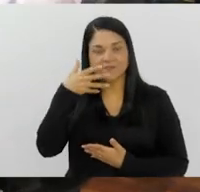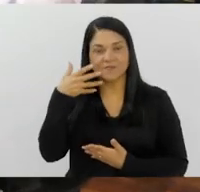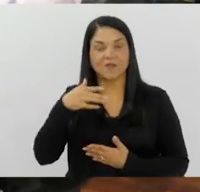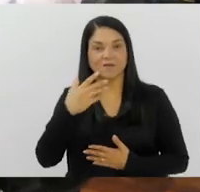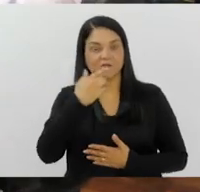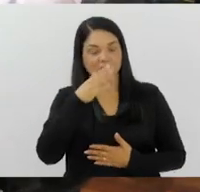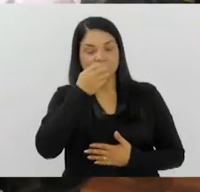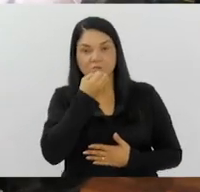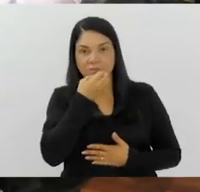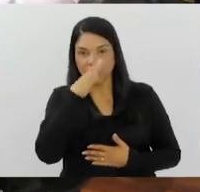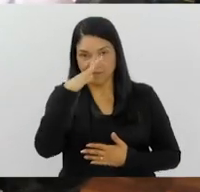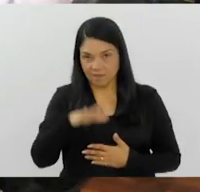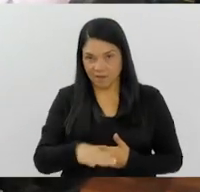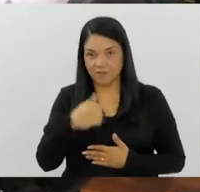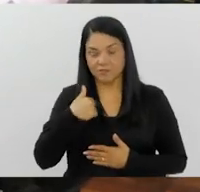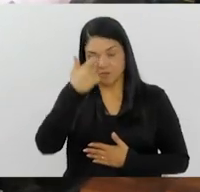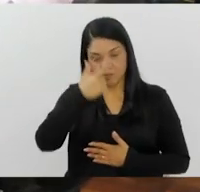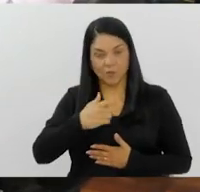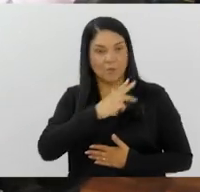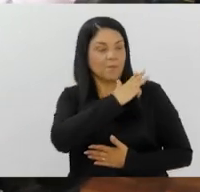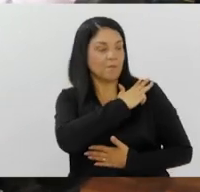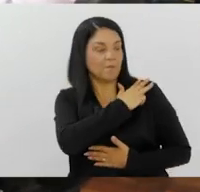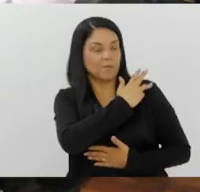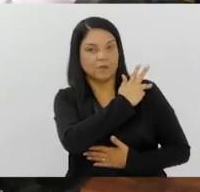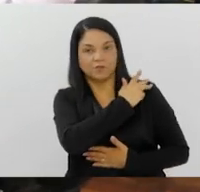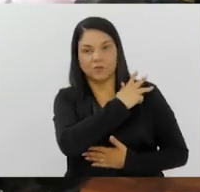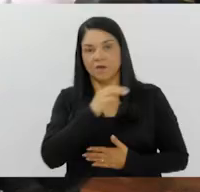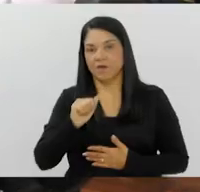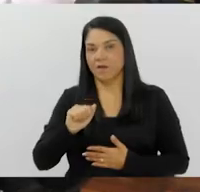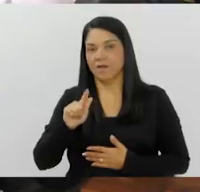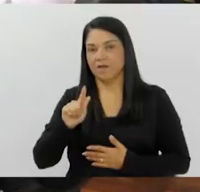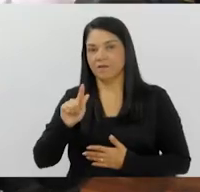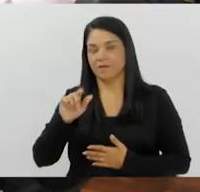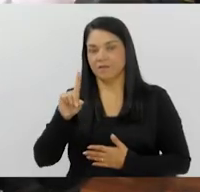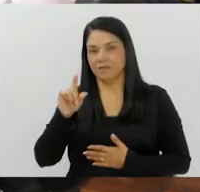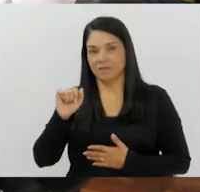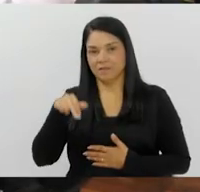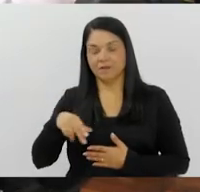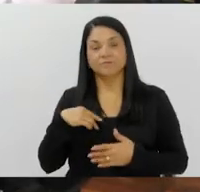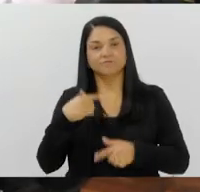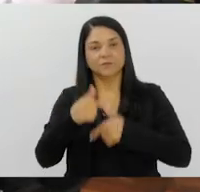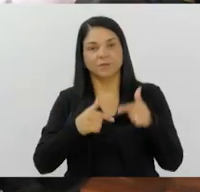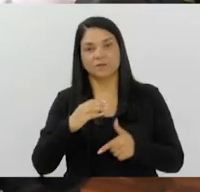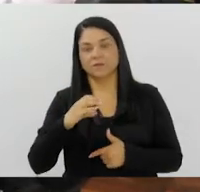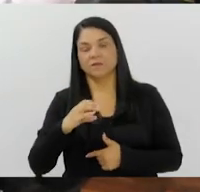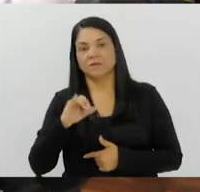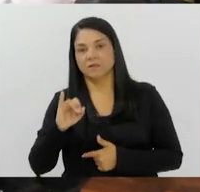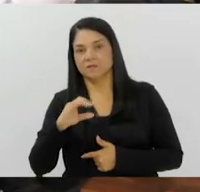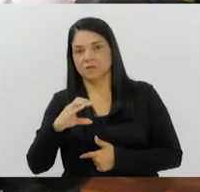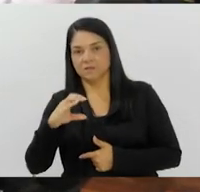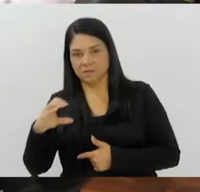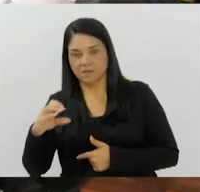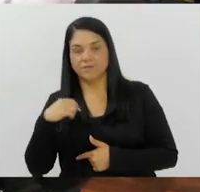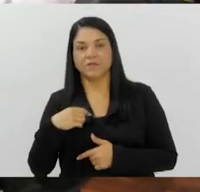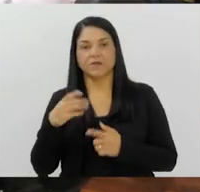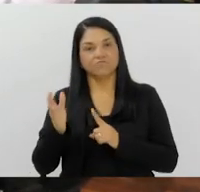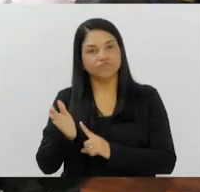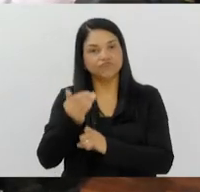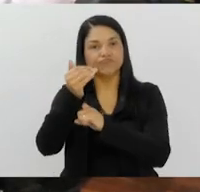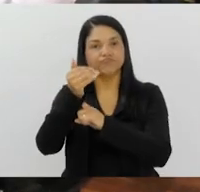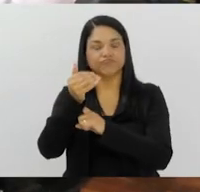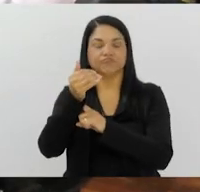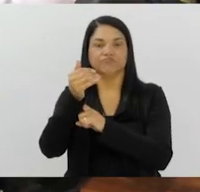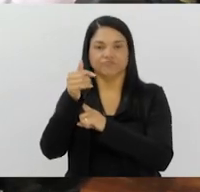major agid atualmente estou trabalhando no se como diretor de infraestruturas de tecnologia eh a minha